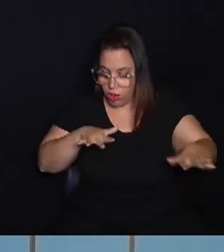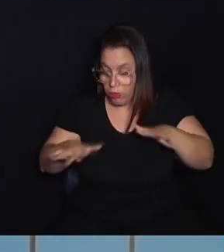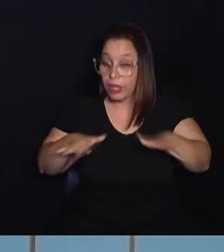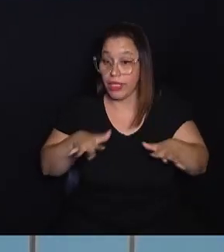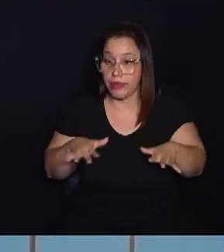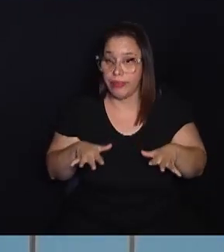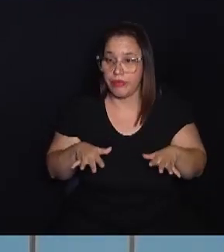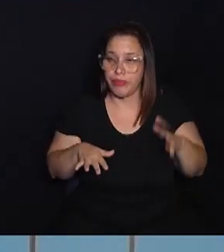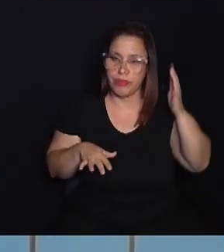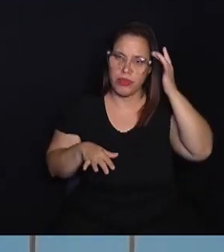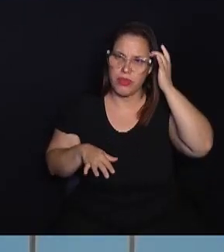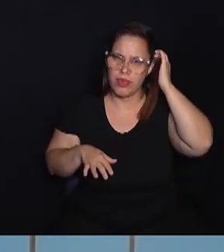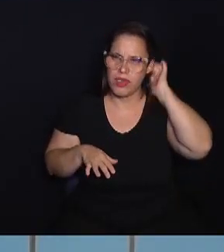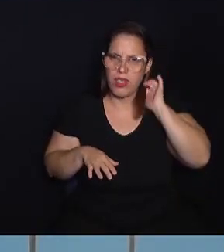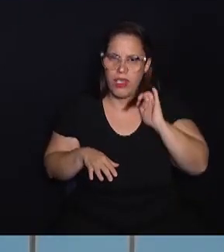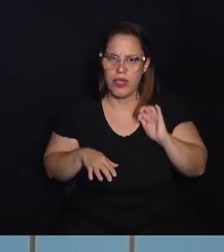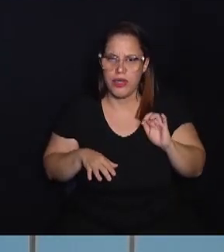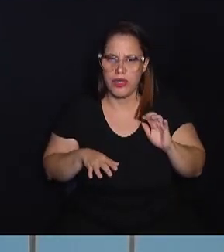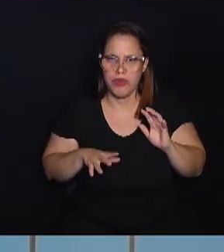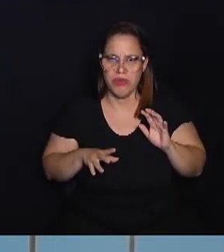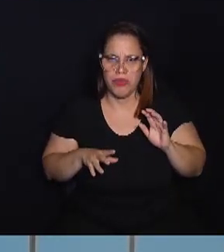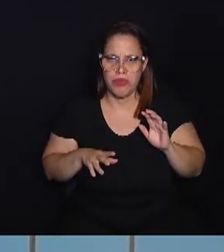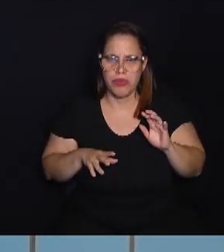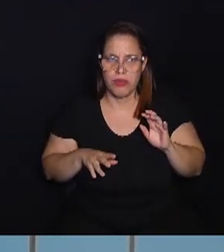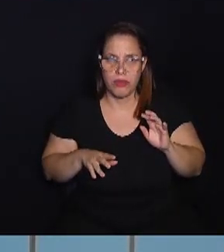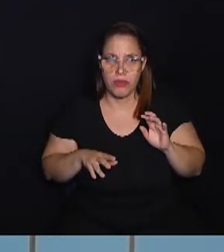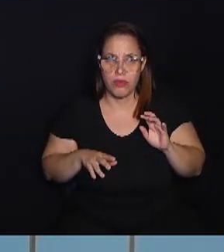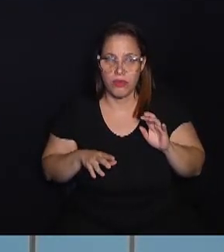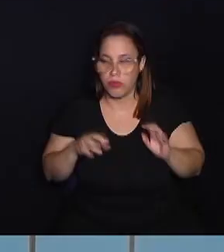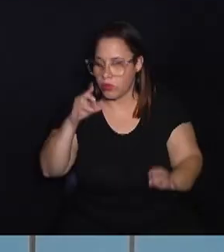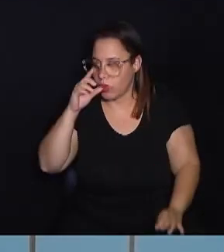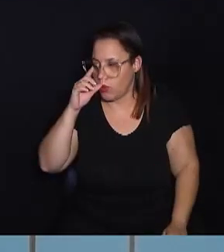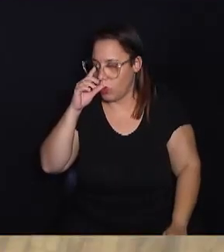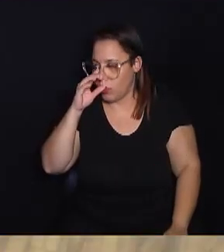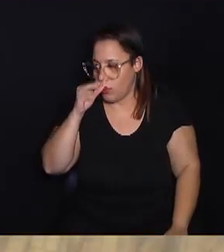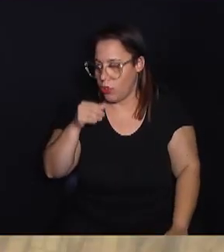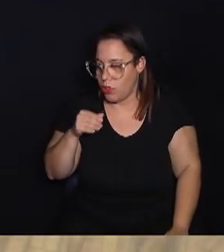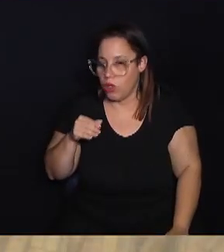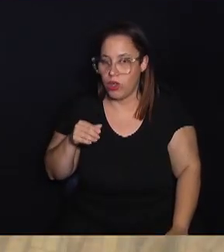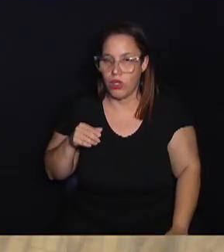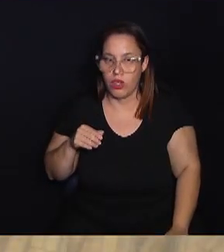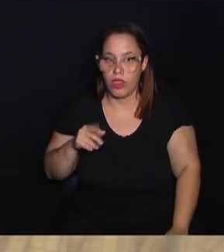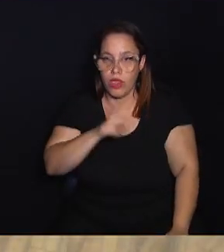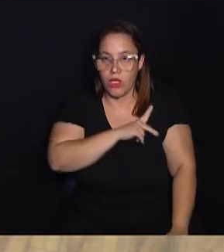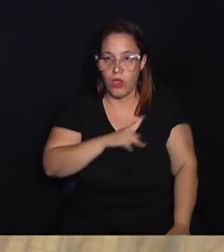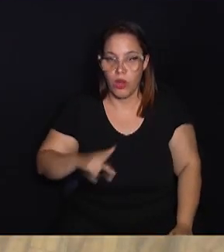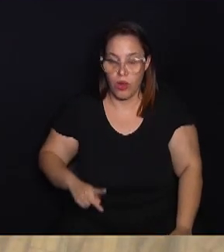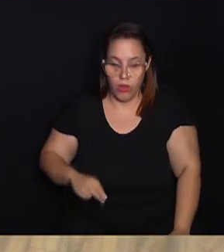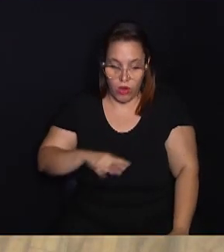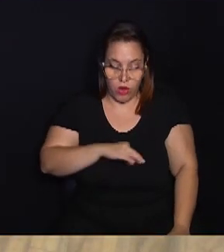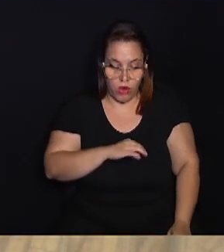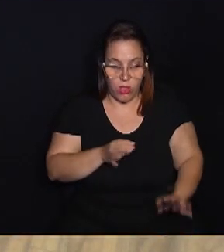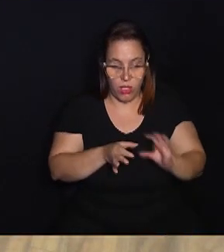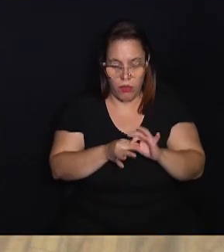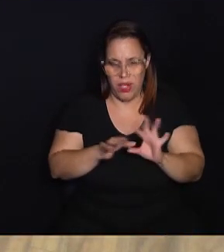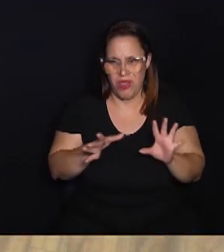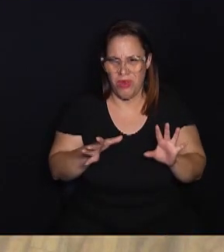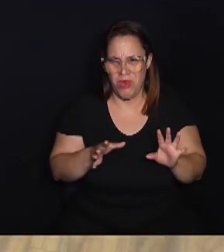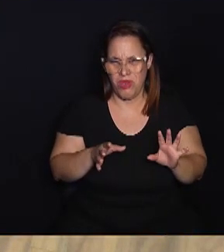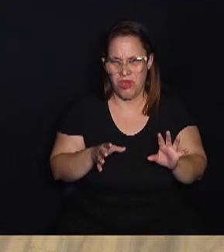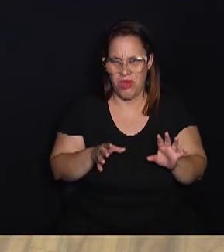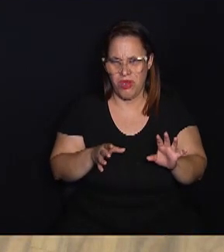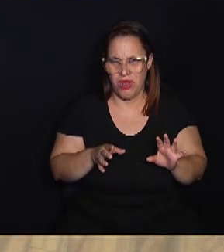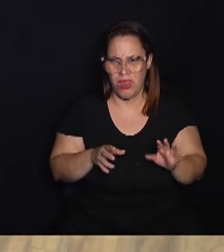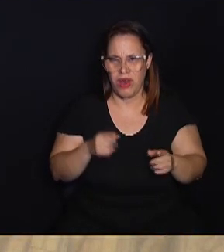que é lobo em pele de cordeiro. Que nós discutimos aqui, inclusive, no Questão de Ordem com o presidente Rossini. Que é liberar. E o segundo